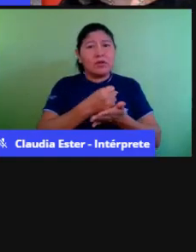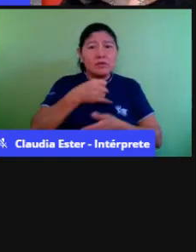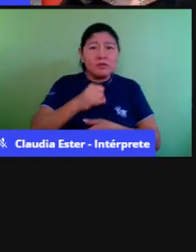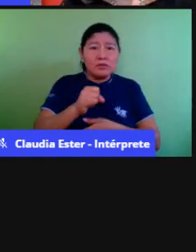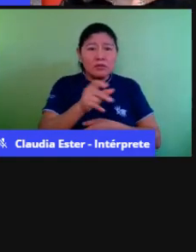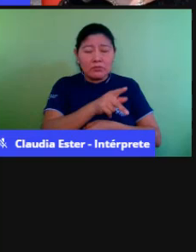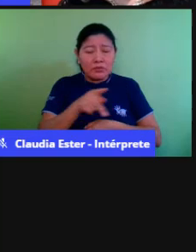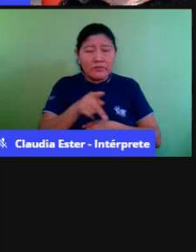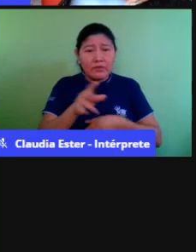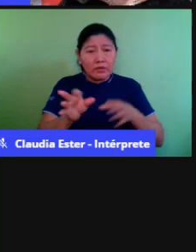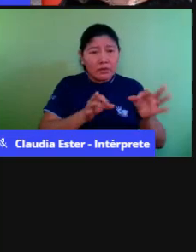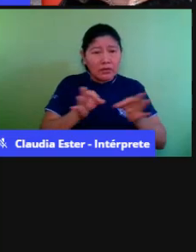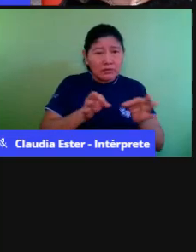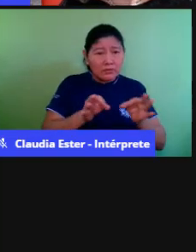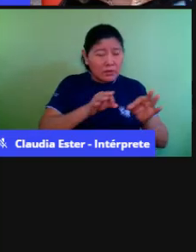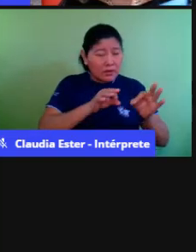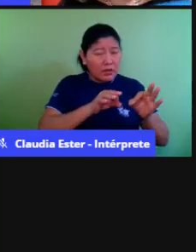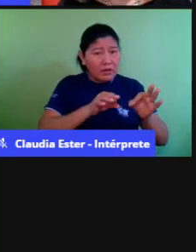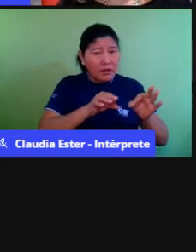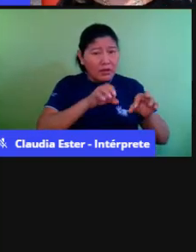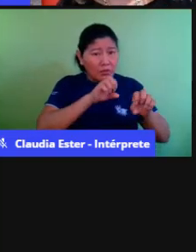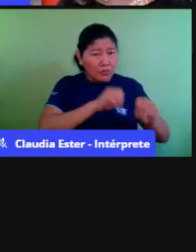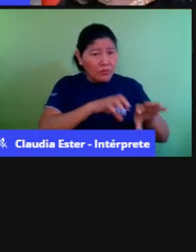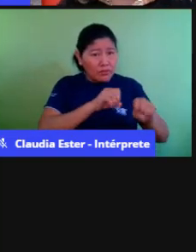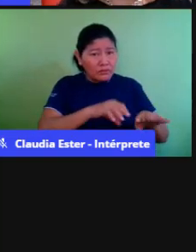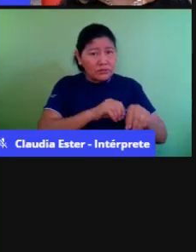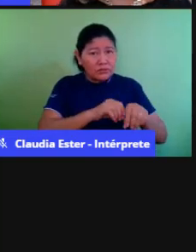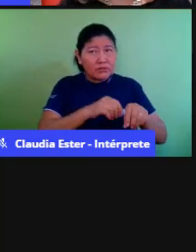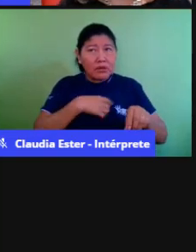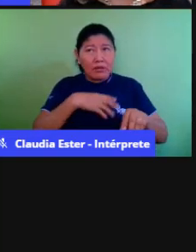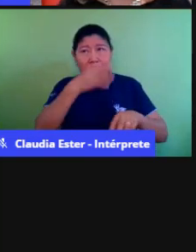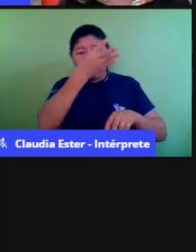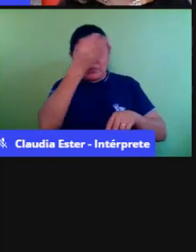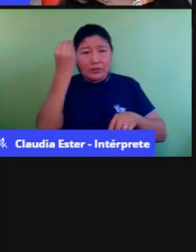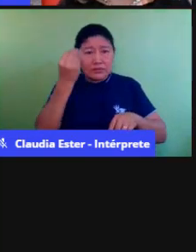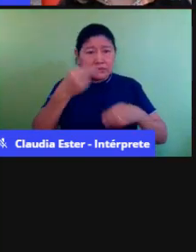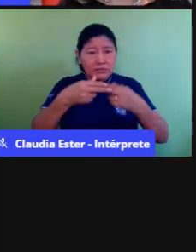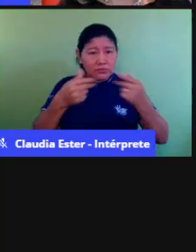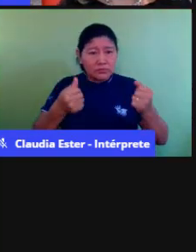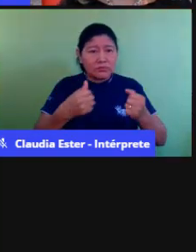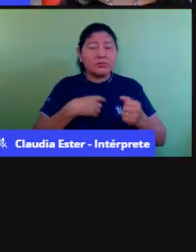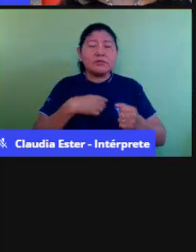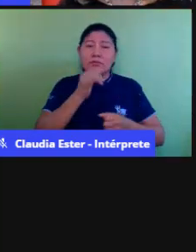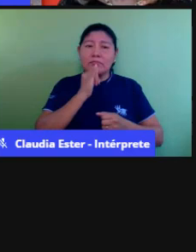direito que cabe à criança. Eu vou ler para vocês aqui, a página 21, alguns direitos.